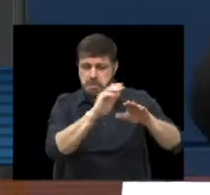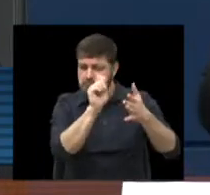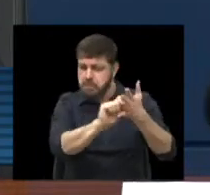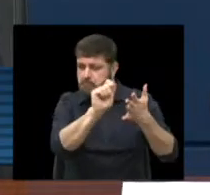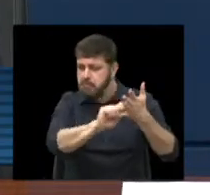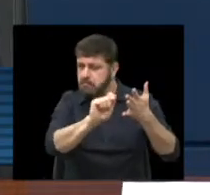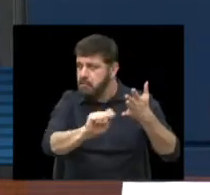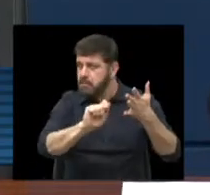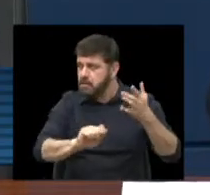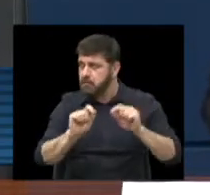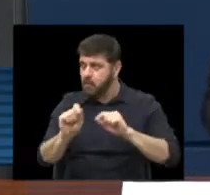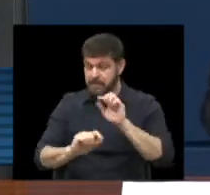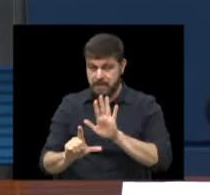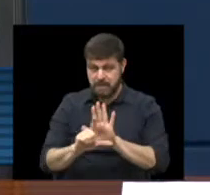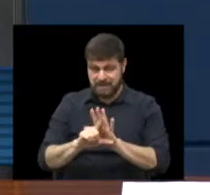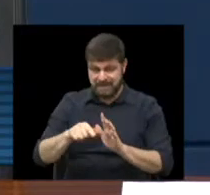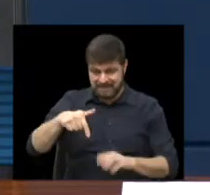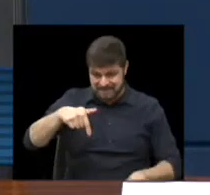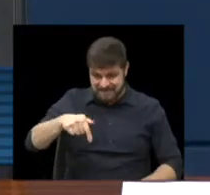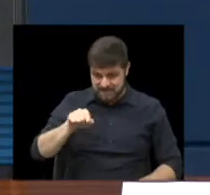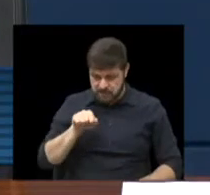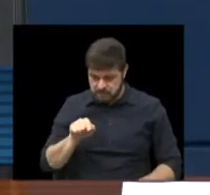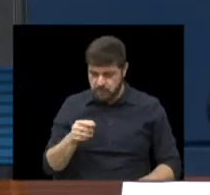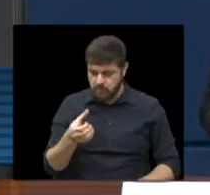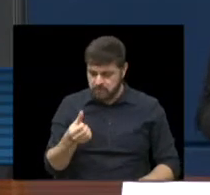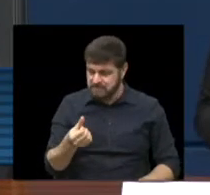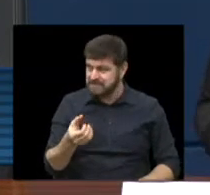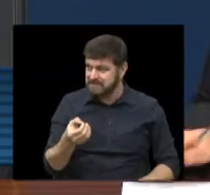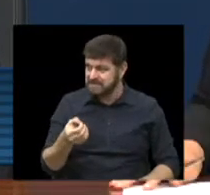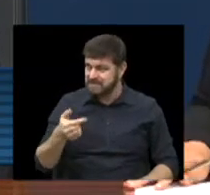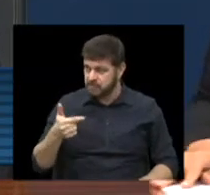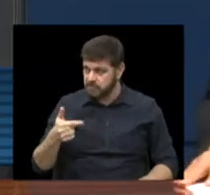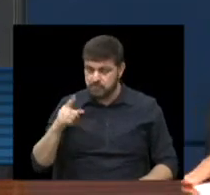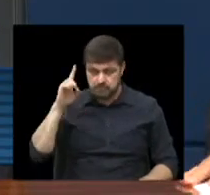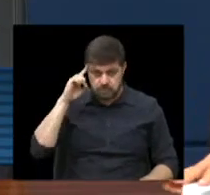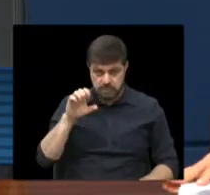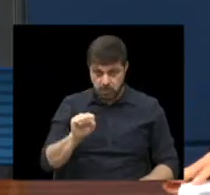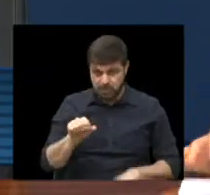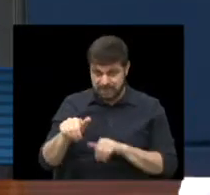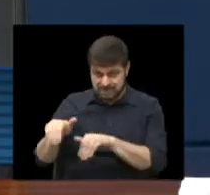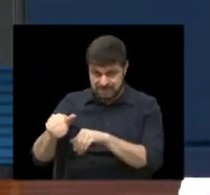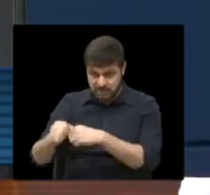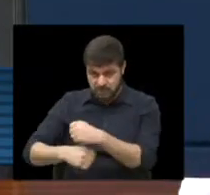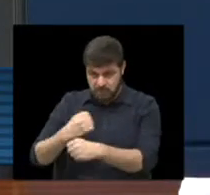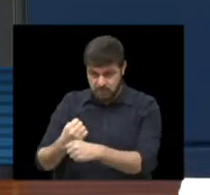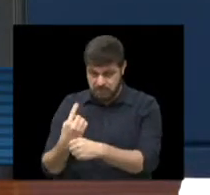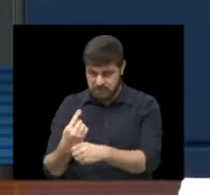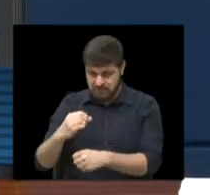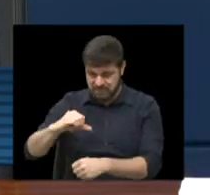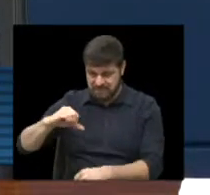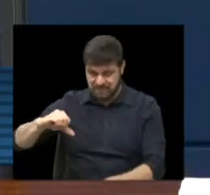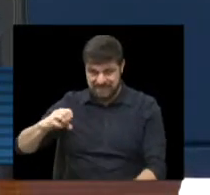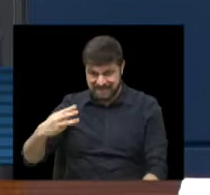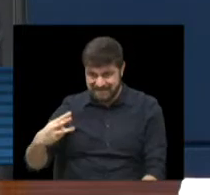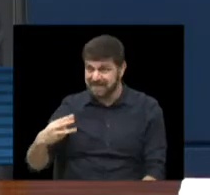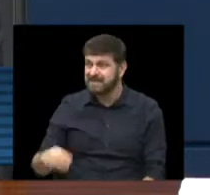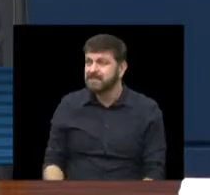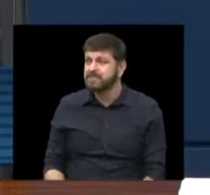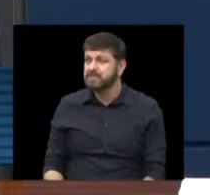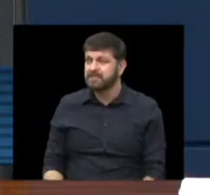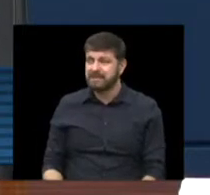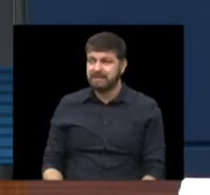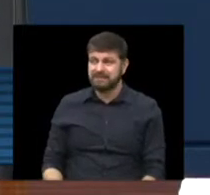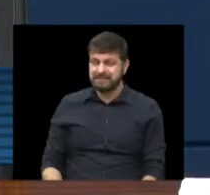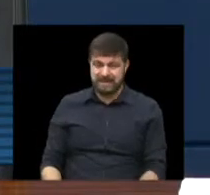municipal, que revoga a lei de número 7.602, de 8 de setembro de 1993, que estabelece